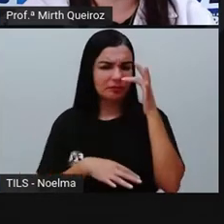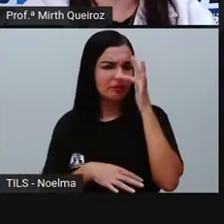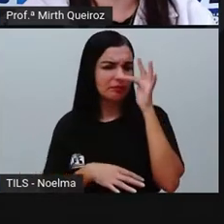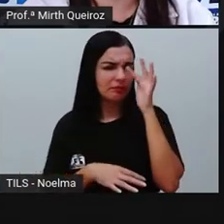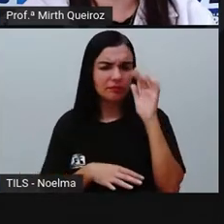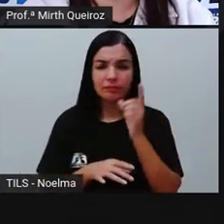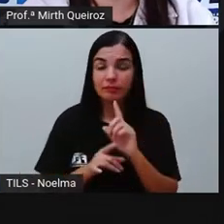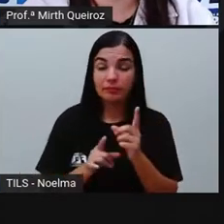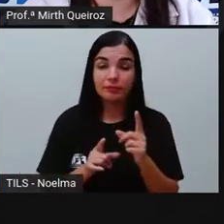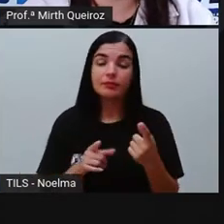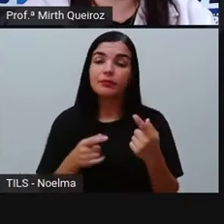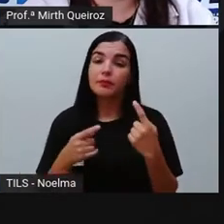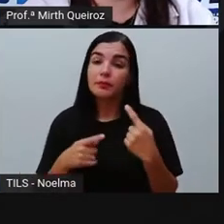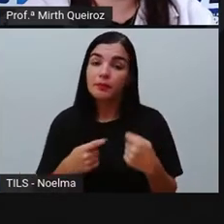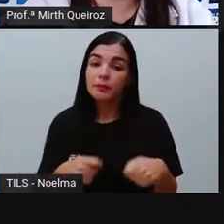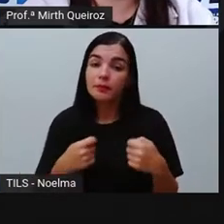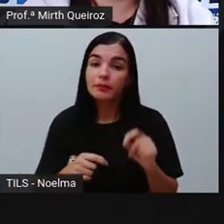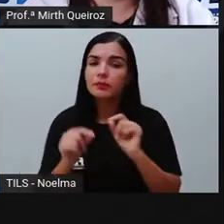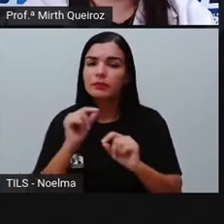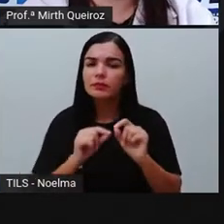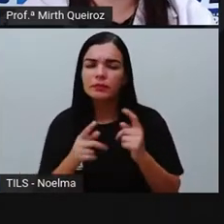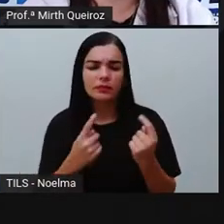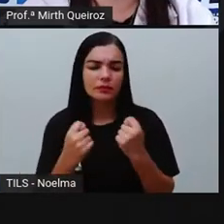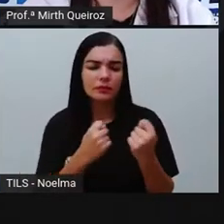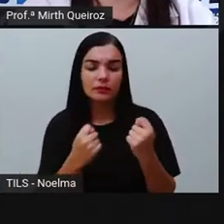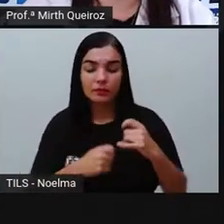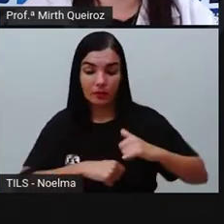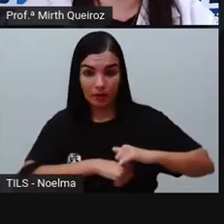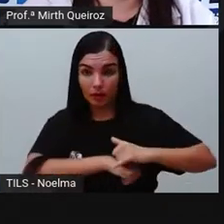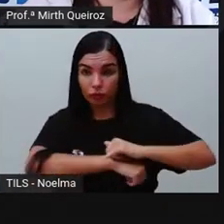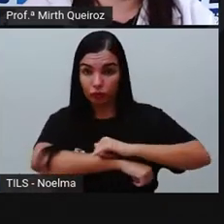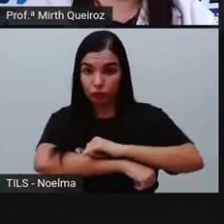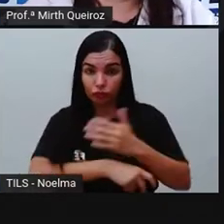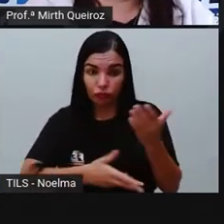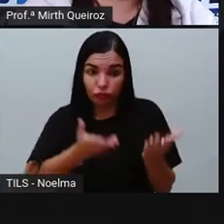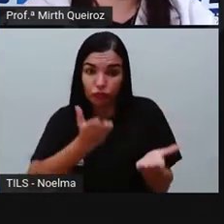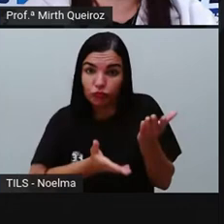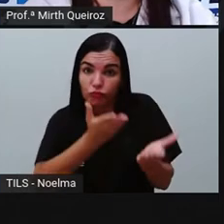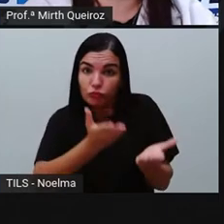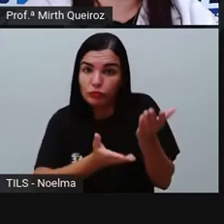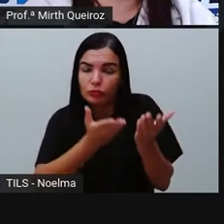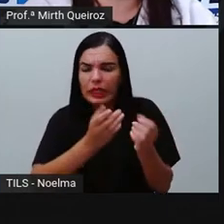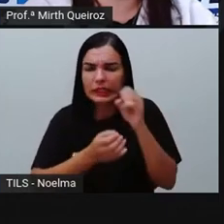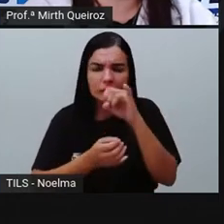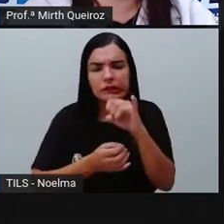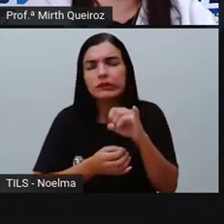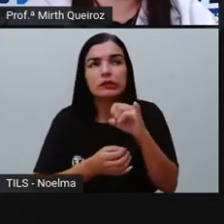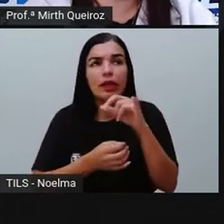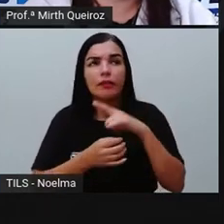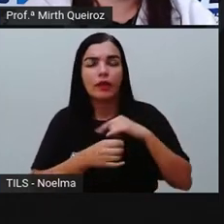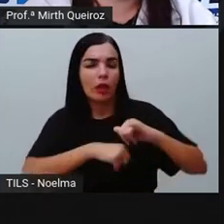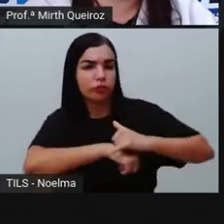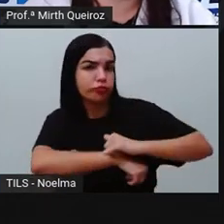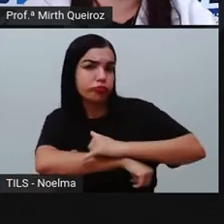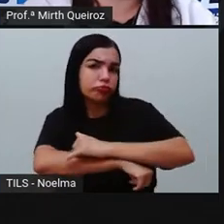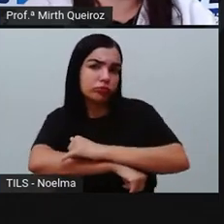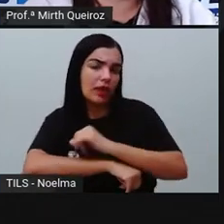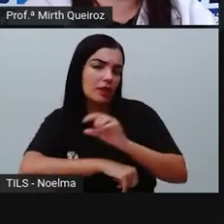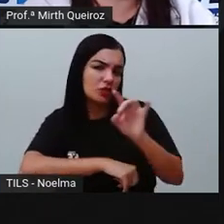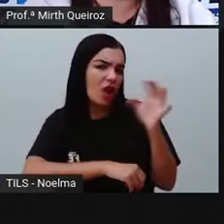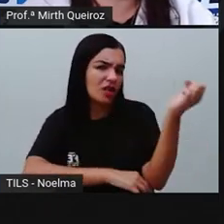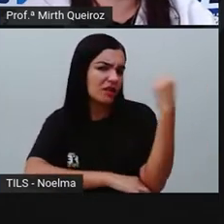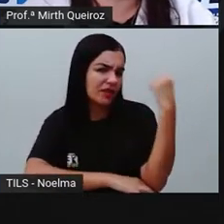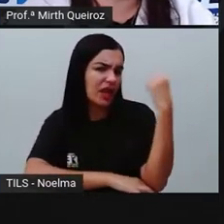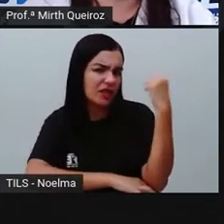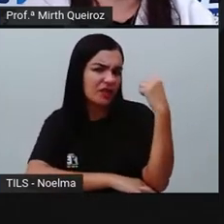fala que vai controlar, por exemplo, o peso, né? O índice de obesidade que está aumentando bastante, e que a